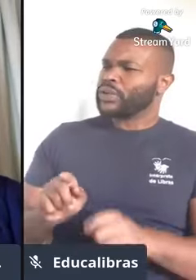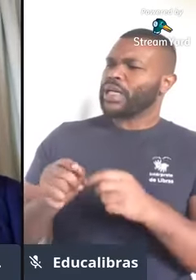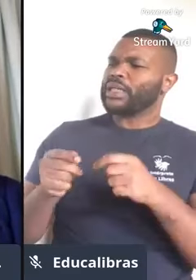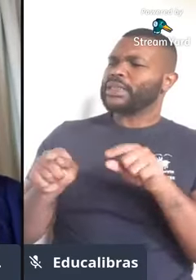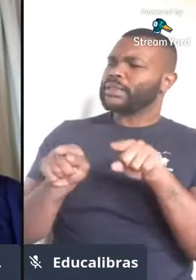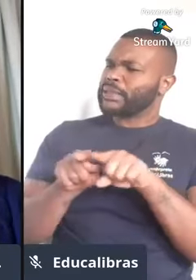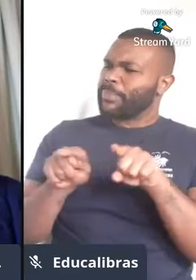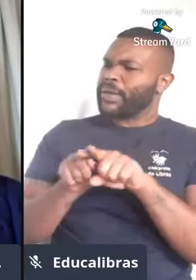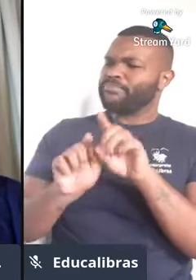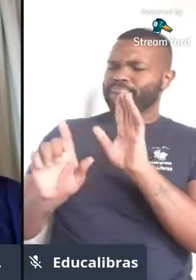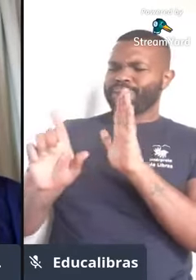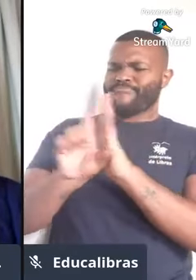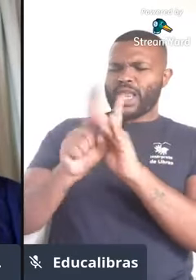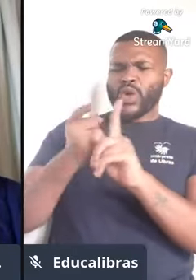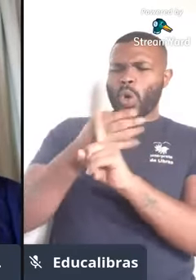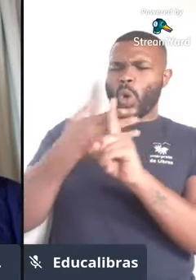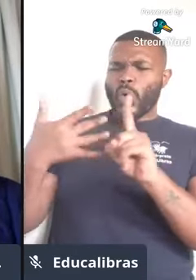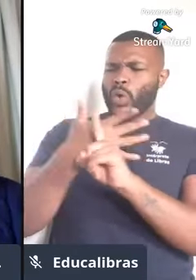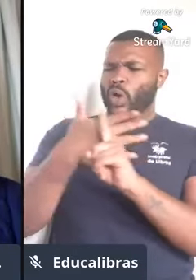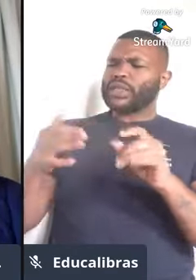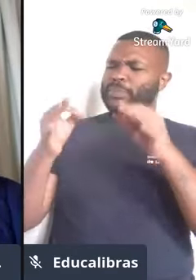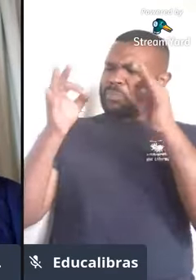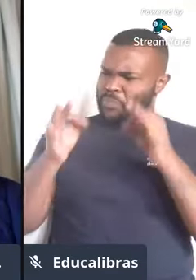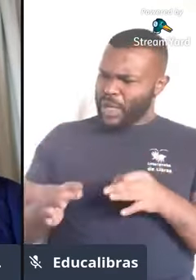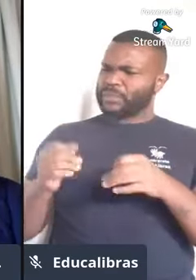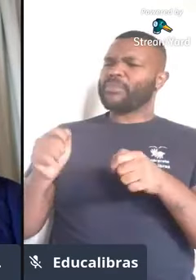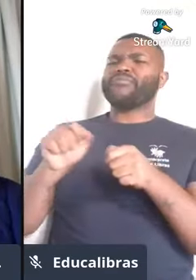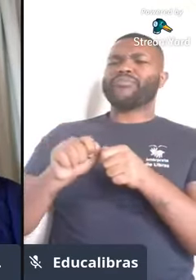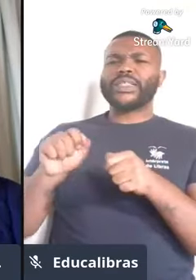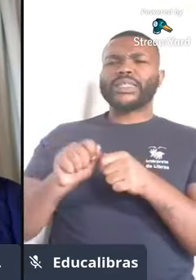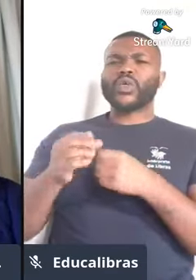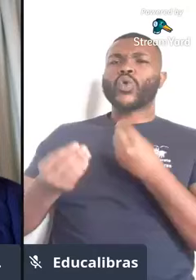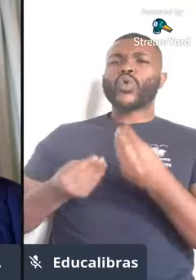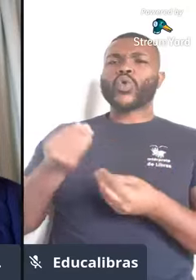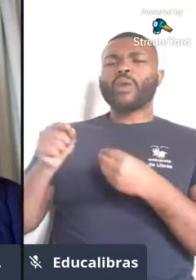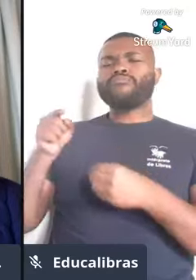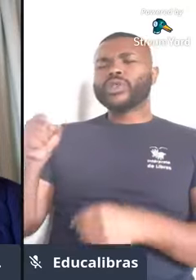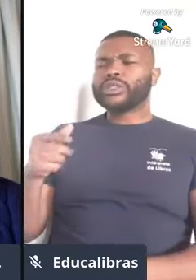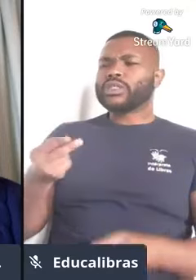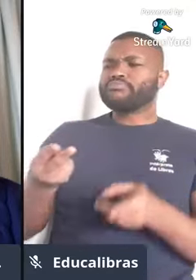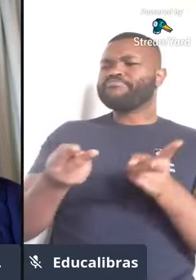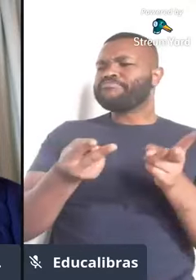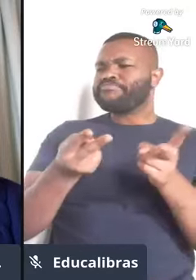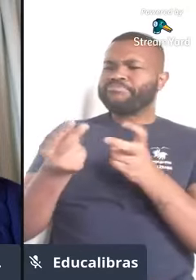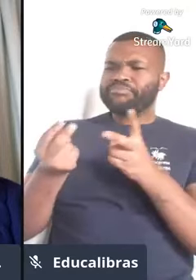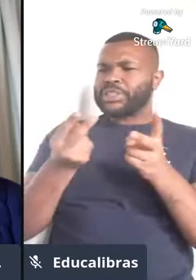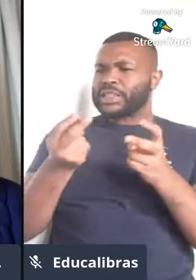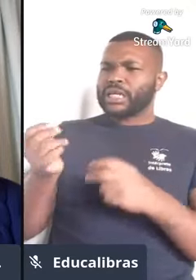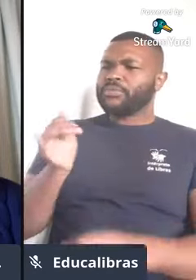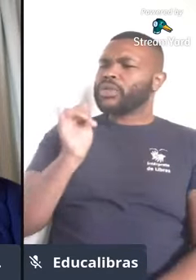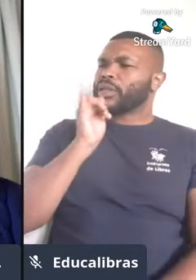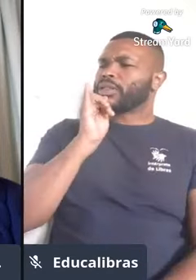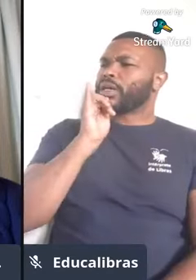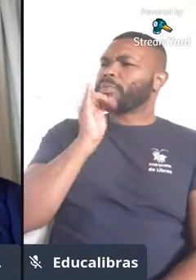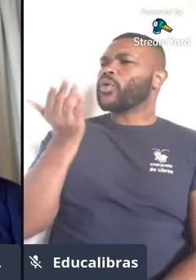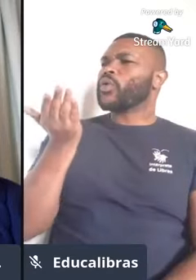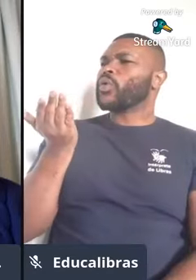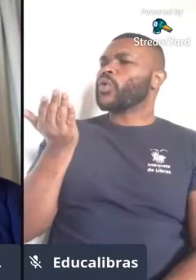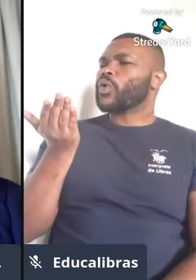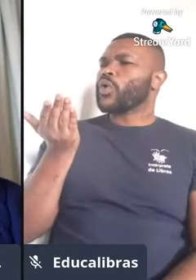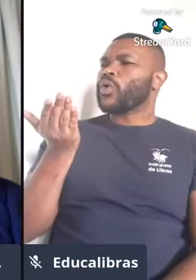seja ainda mais efetiva. Como você vê algumas questões, como, por exemplo, você mesmo citou a questão